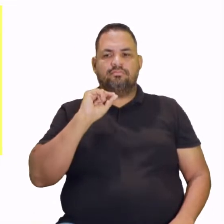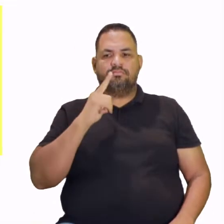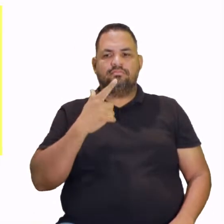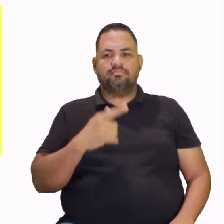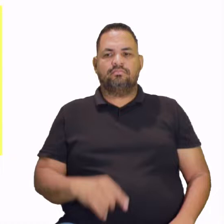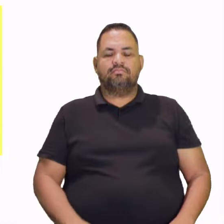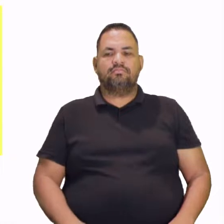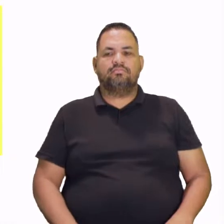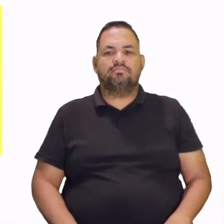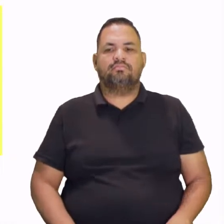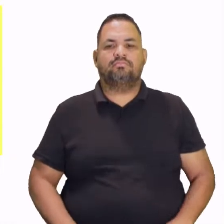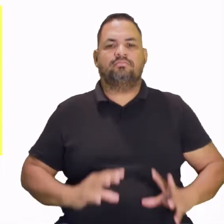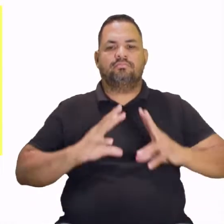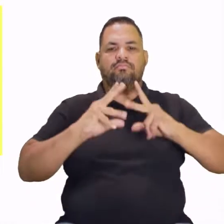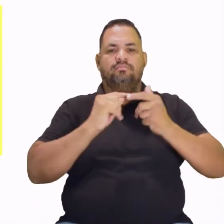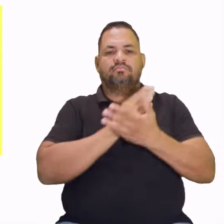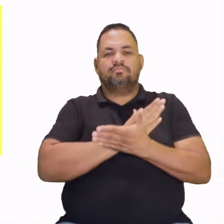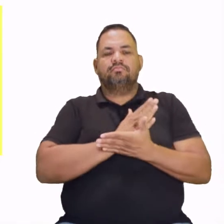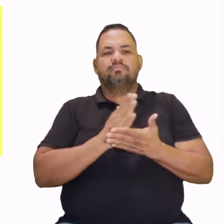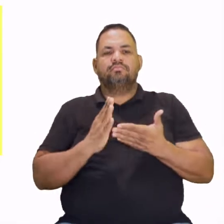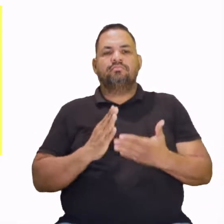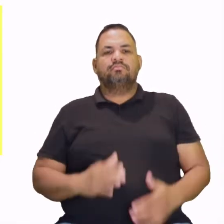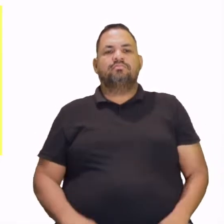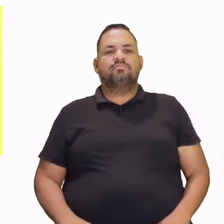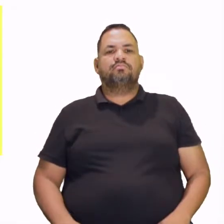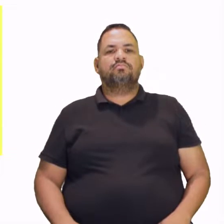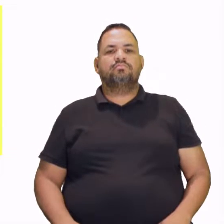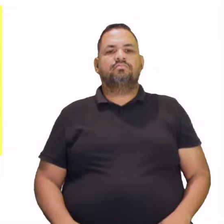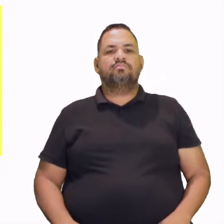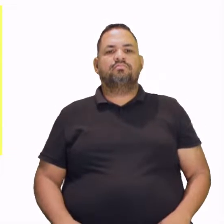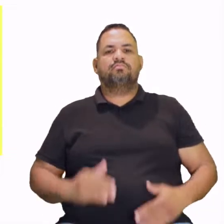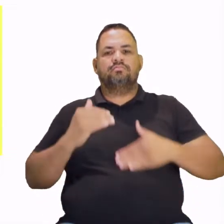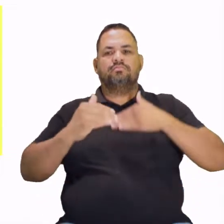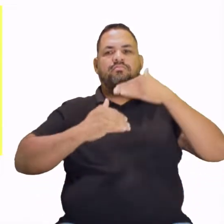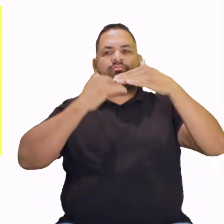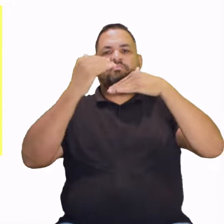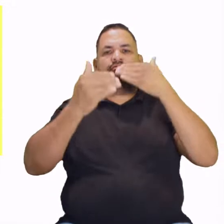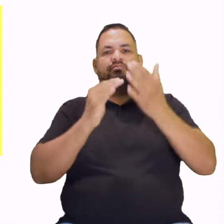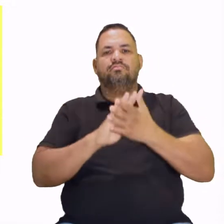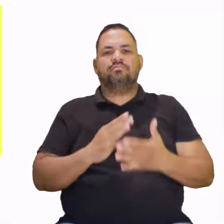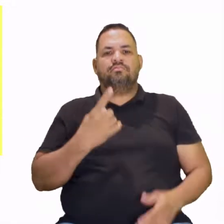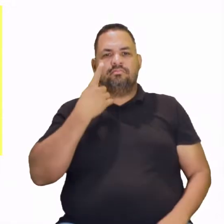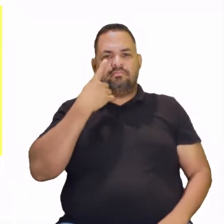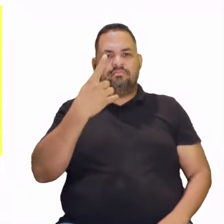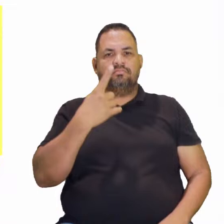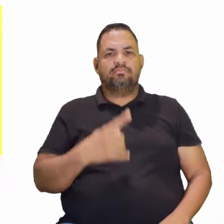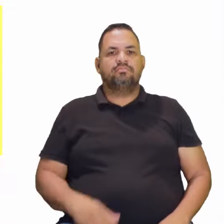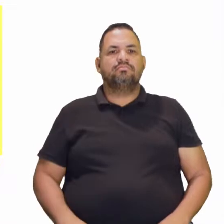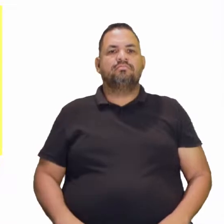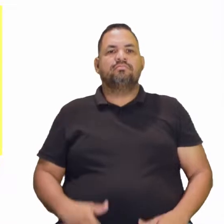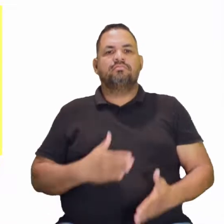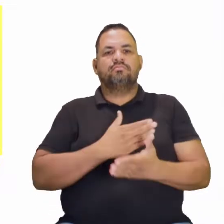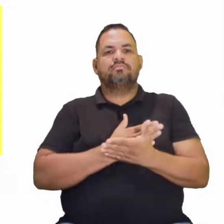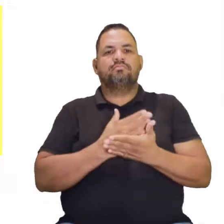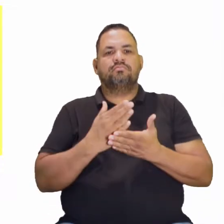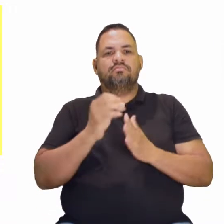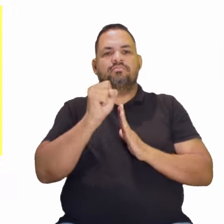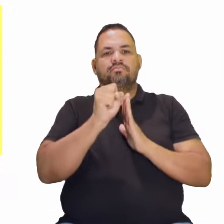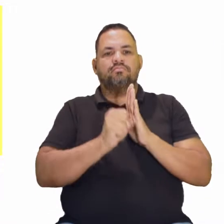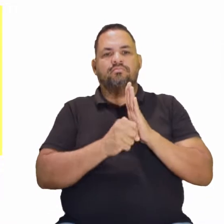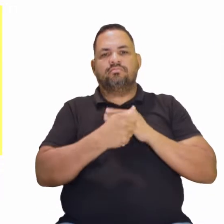com que tudo isso começasse a se desenvolver. Olha só, no início do